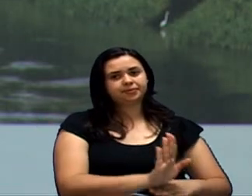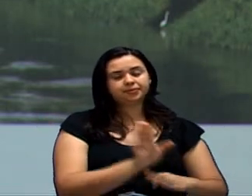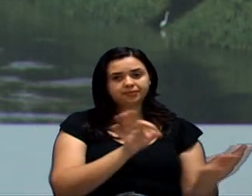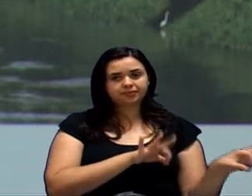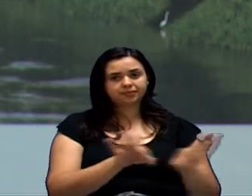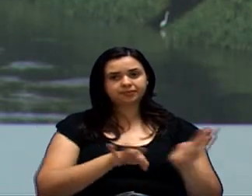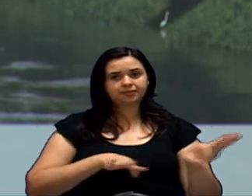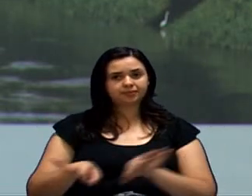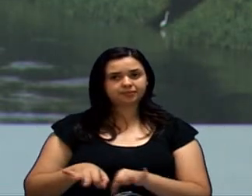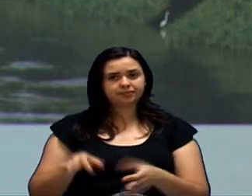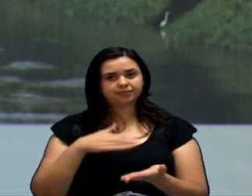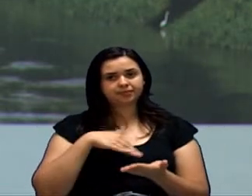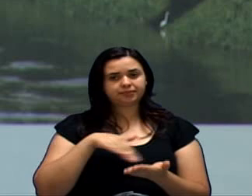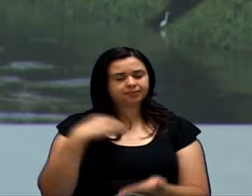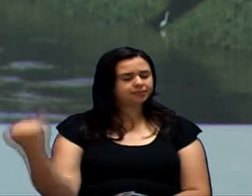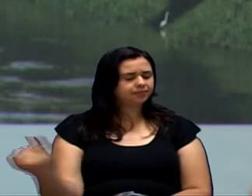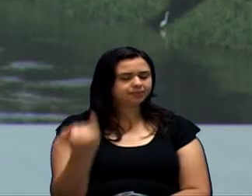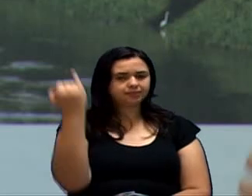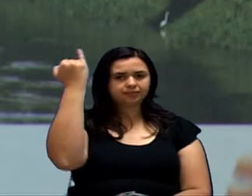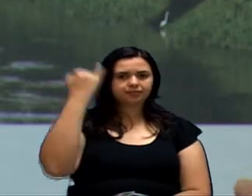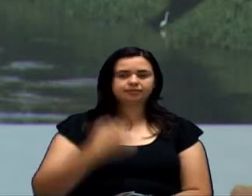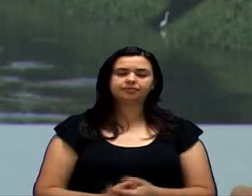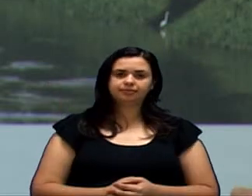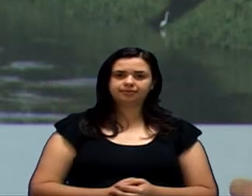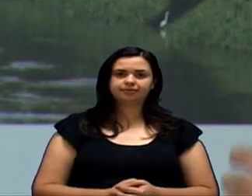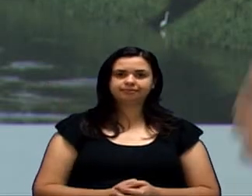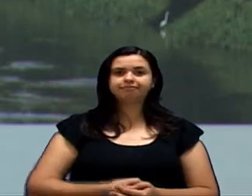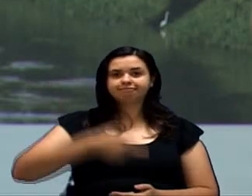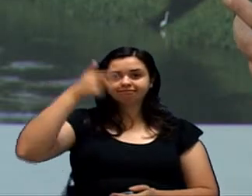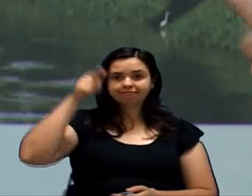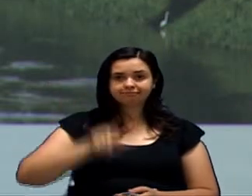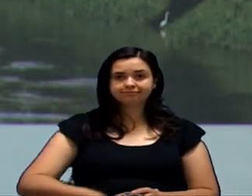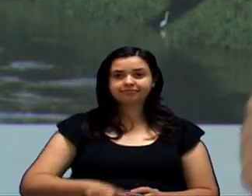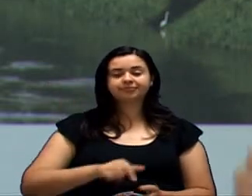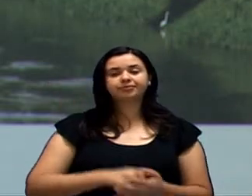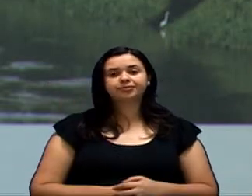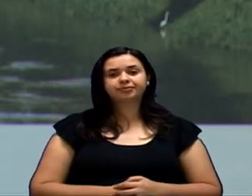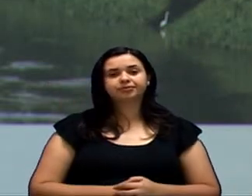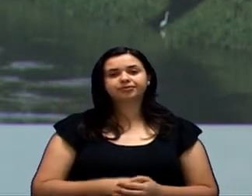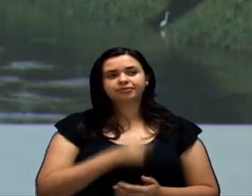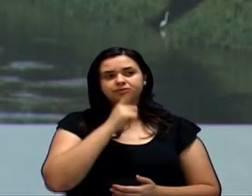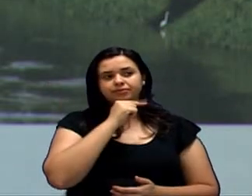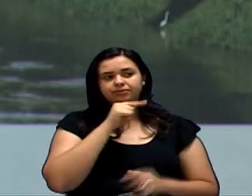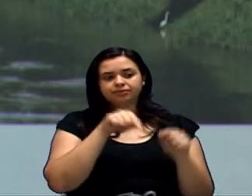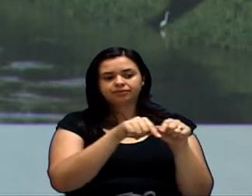dessa secretaria importantíssima. Mas, então, voltando novamente, por exemplo, a lagoa,